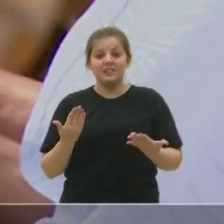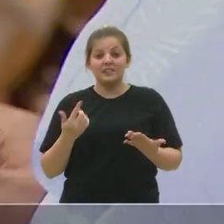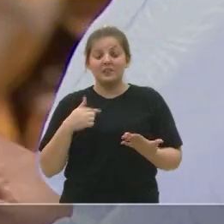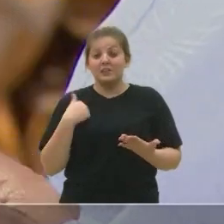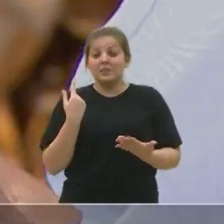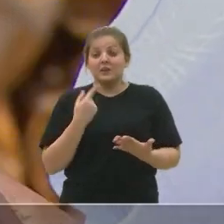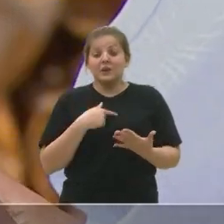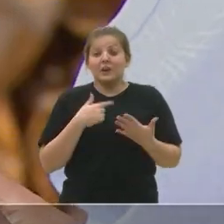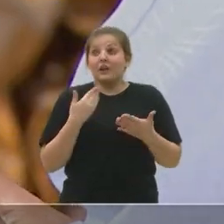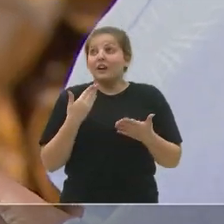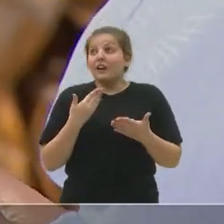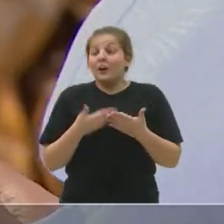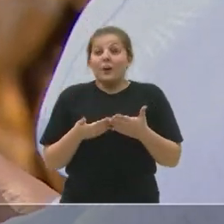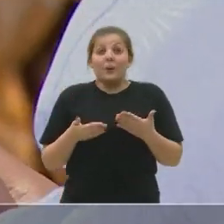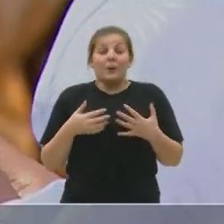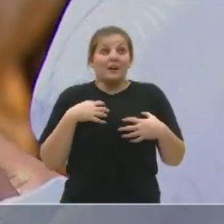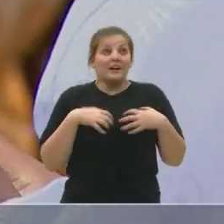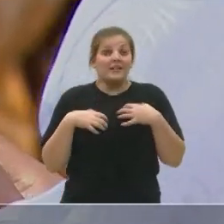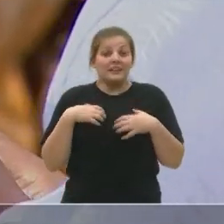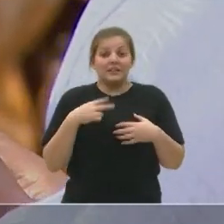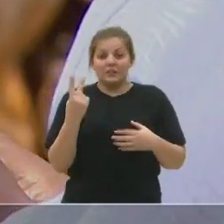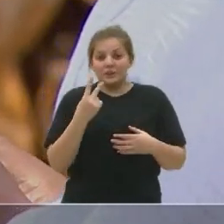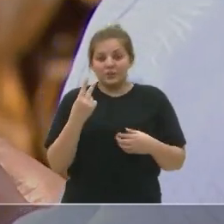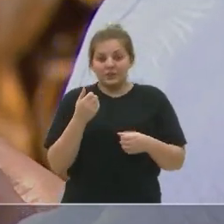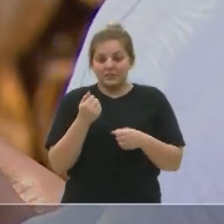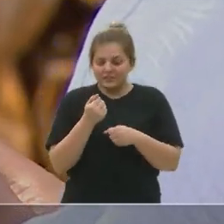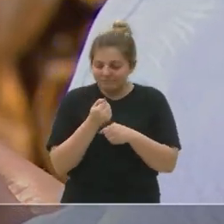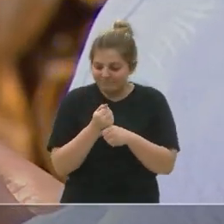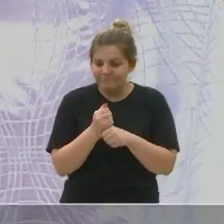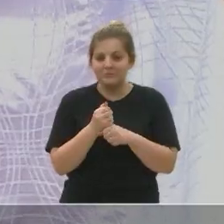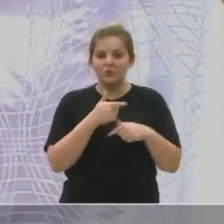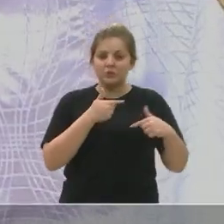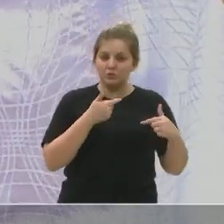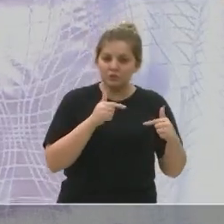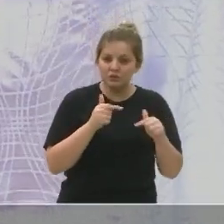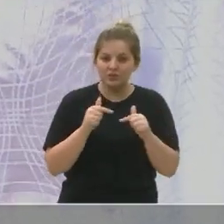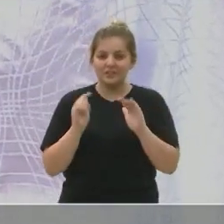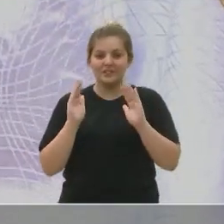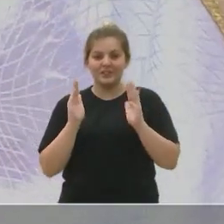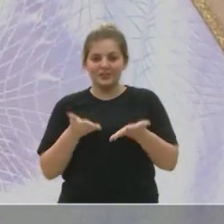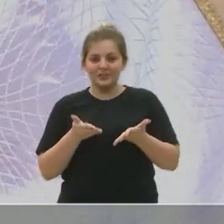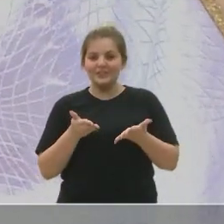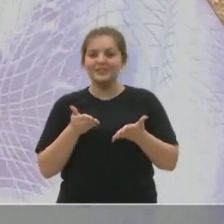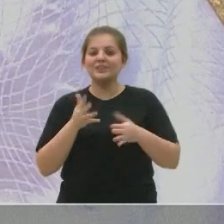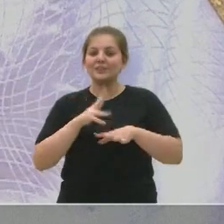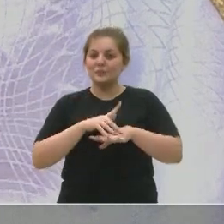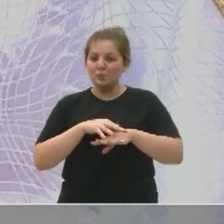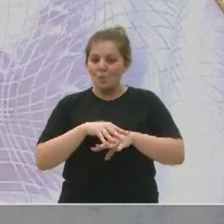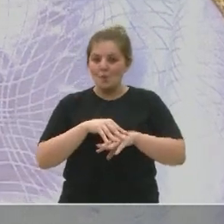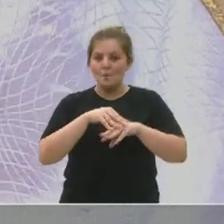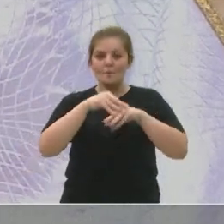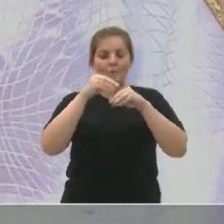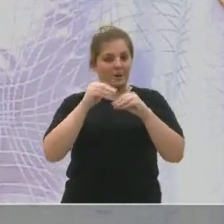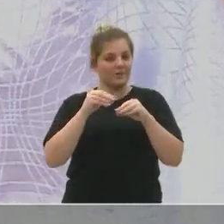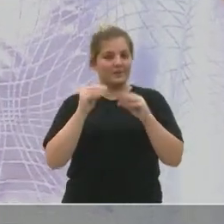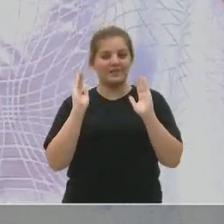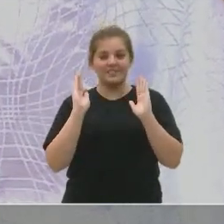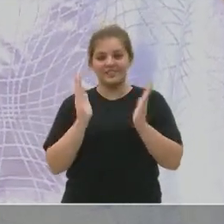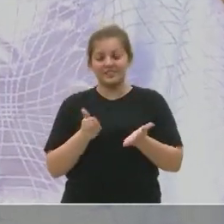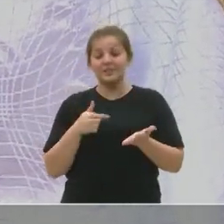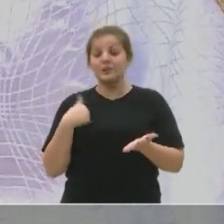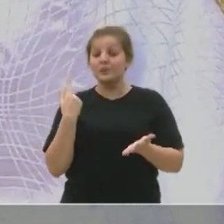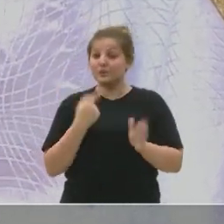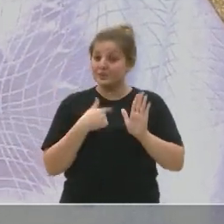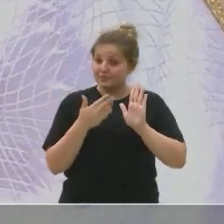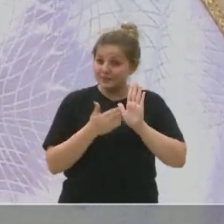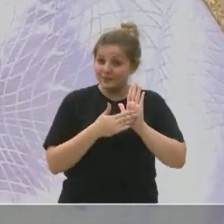chão. Mas foram 2 anos de luta. E hoje ele está curado, ele está com 6 aninhos. E a gente prometeu de